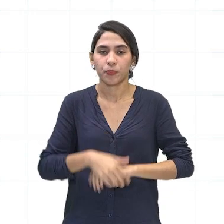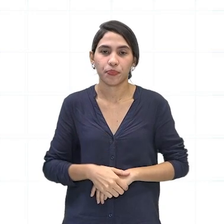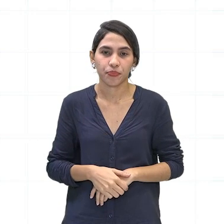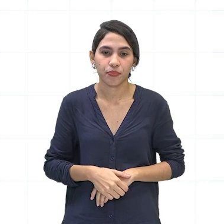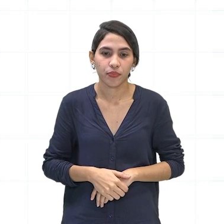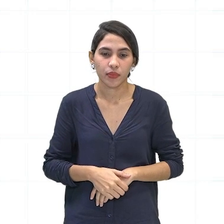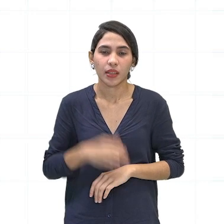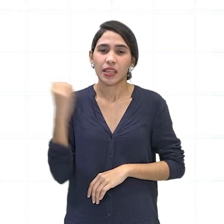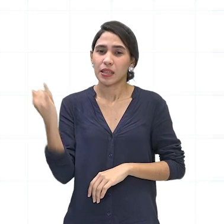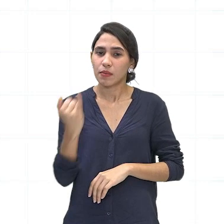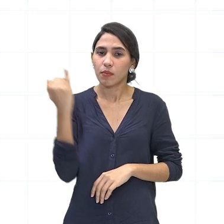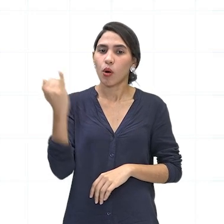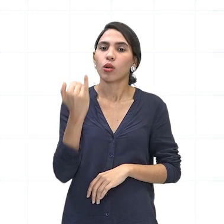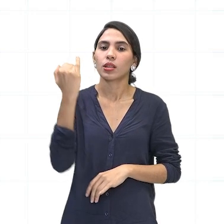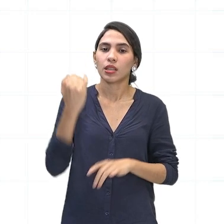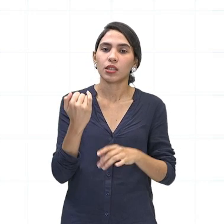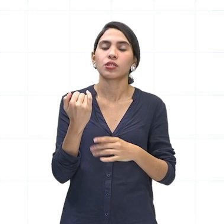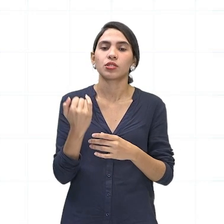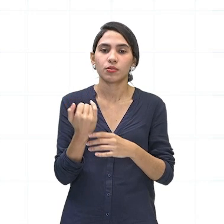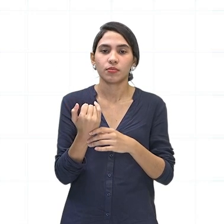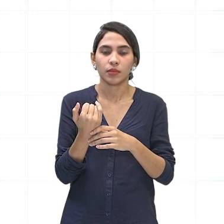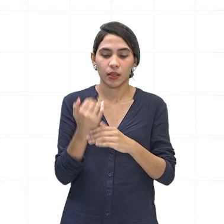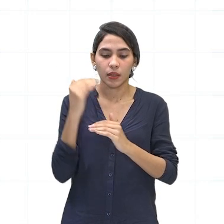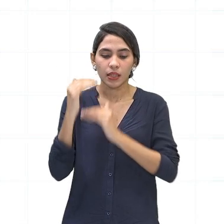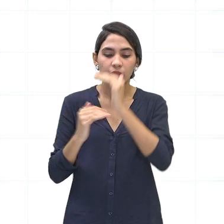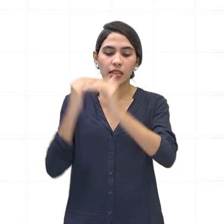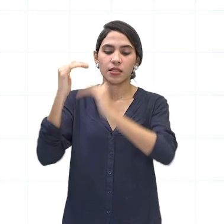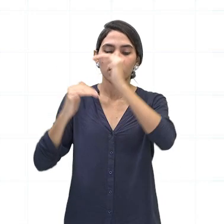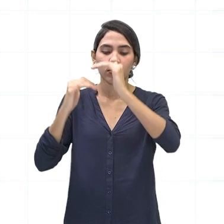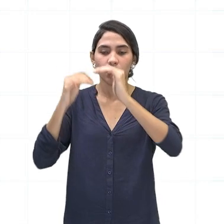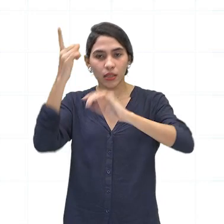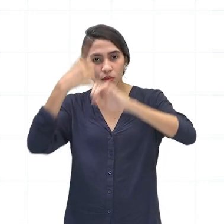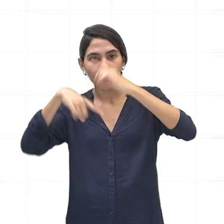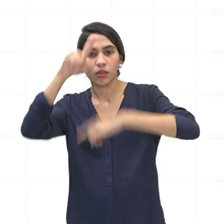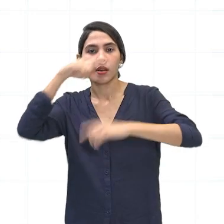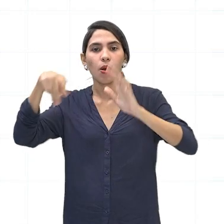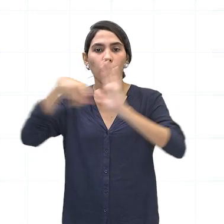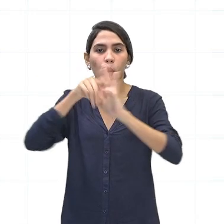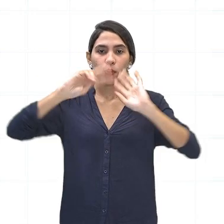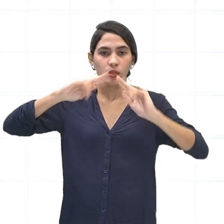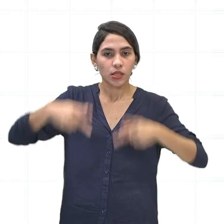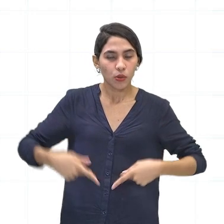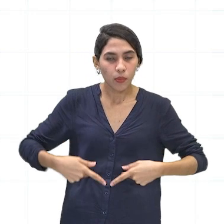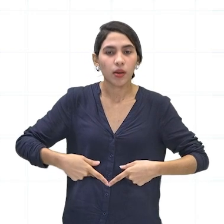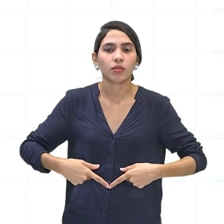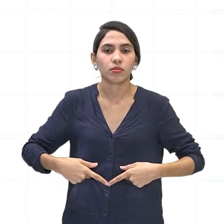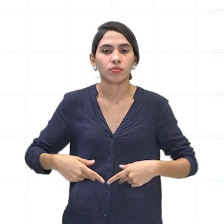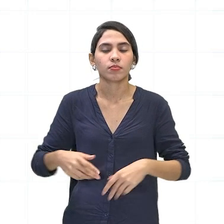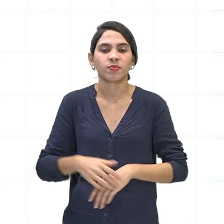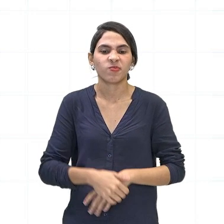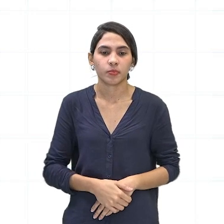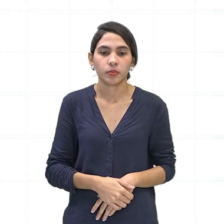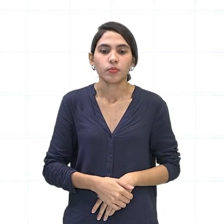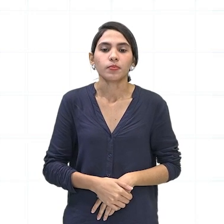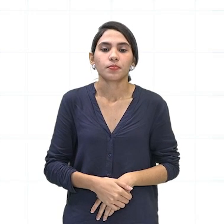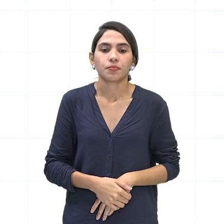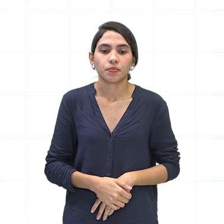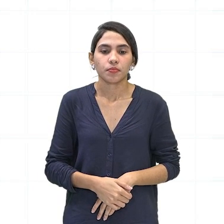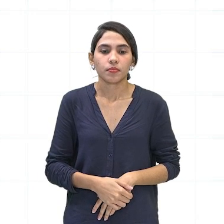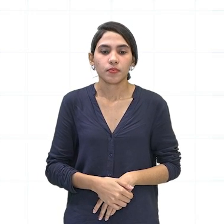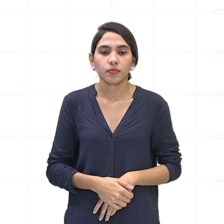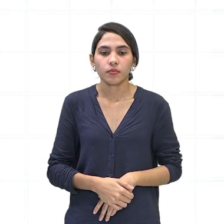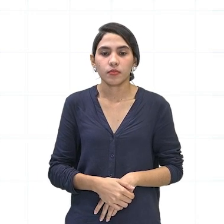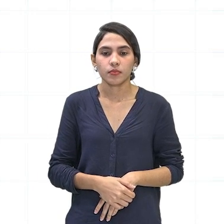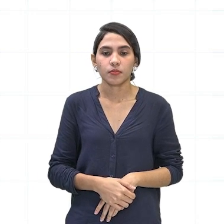parte importante para o crescimento, para a formação desta pessoa, né, do